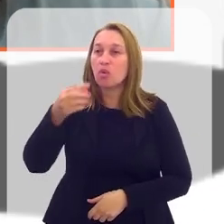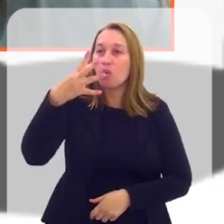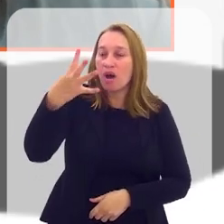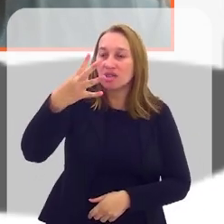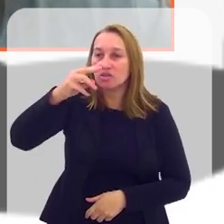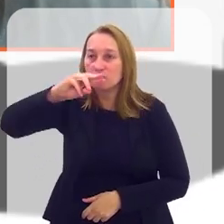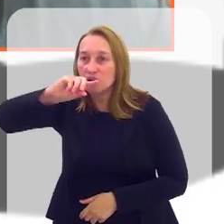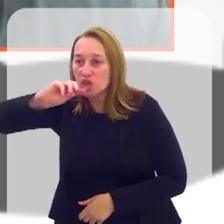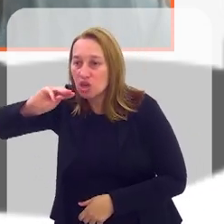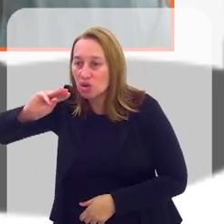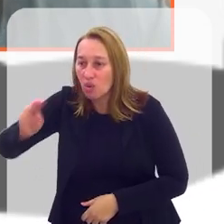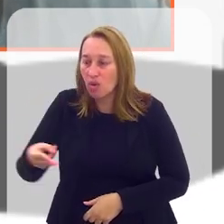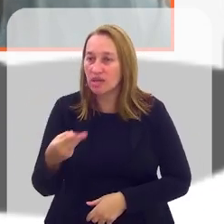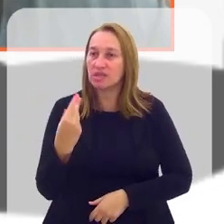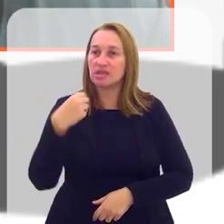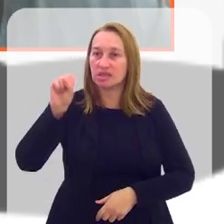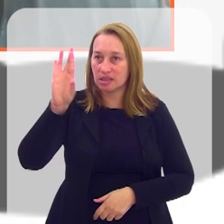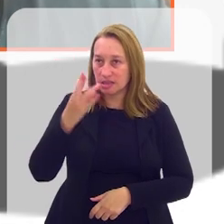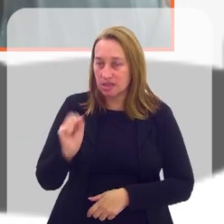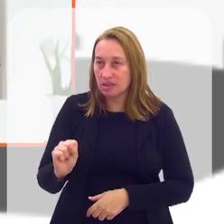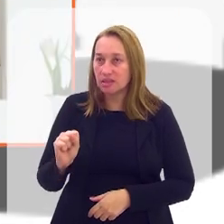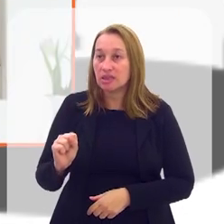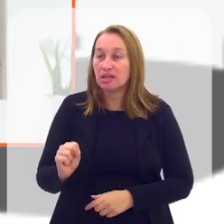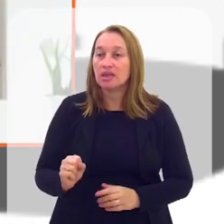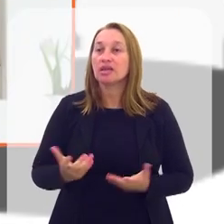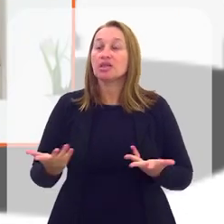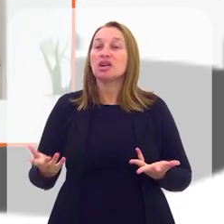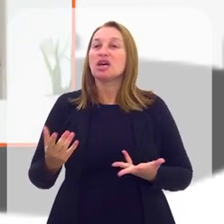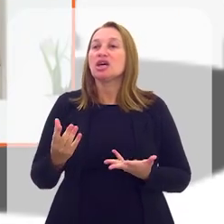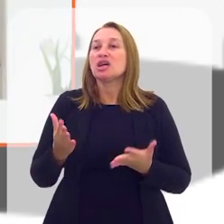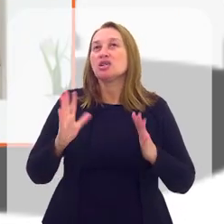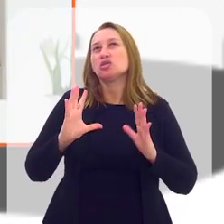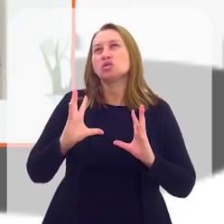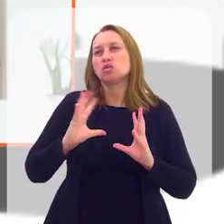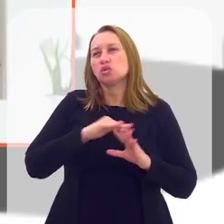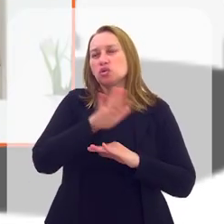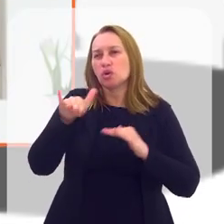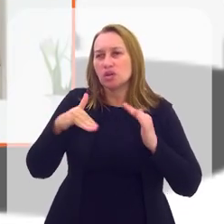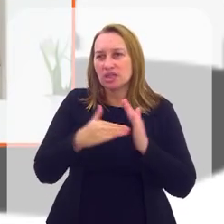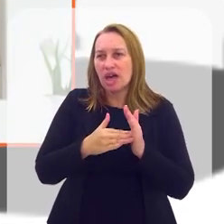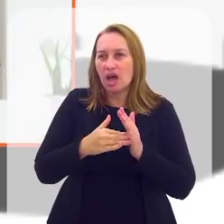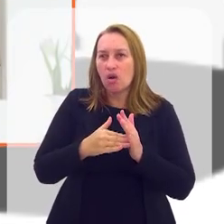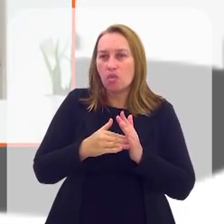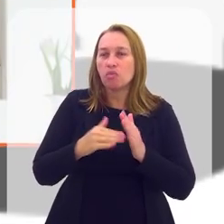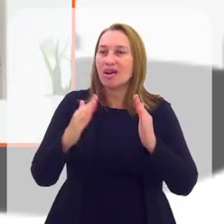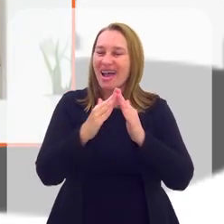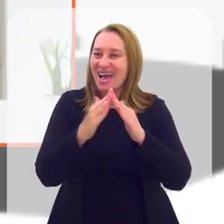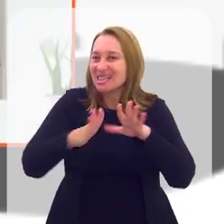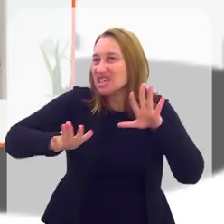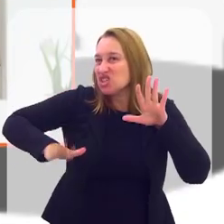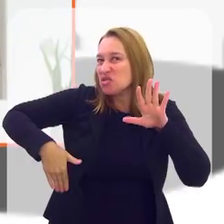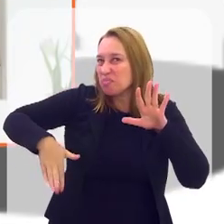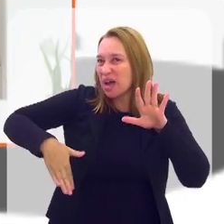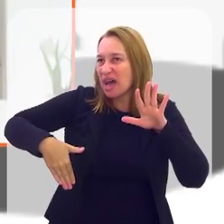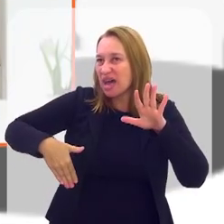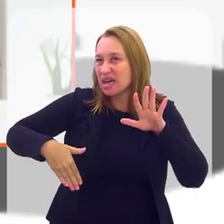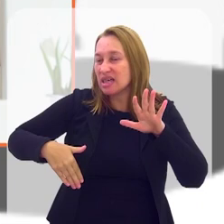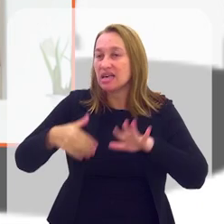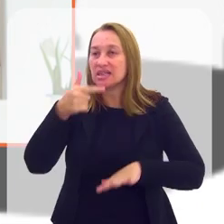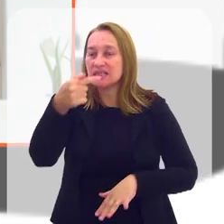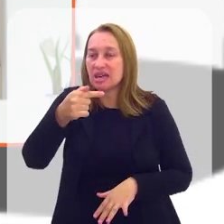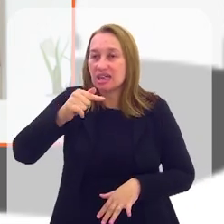uso ocasional, que são as casas de veraneio, totalizando 6,7 milhões. É um contraste muito forte com o